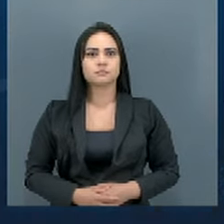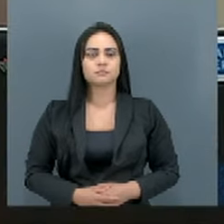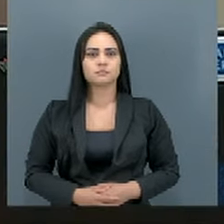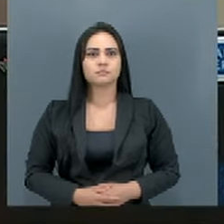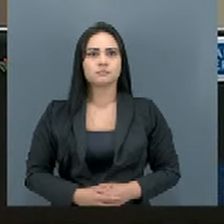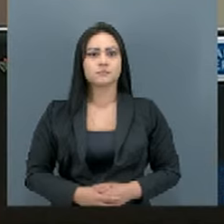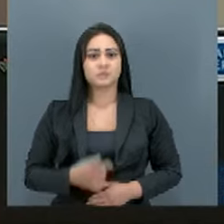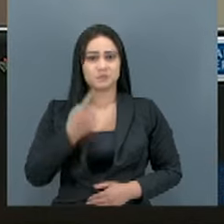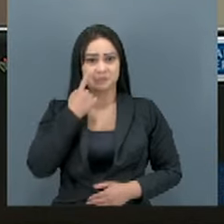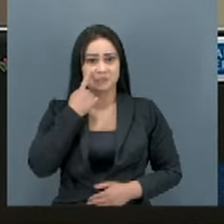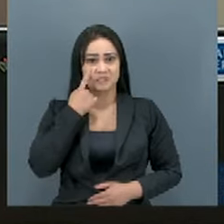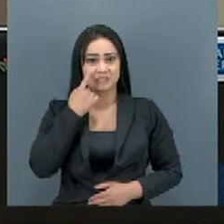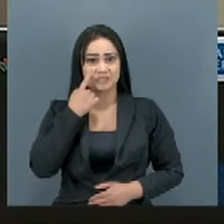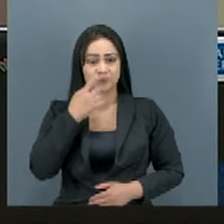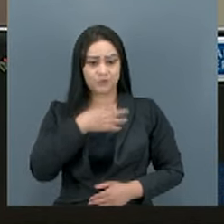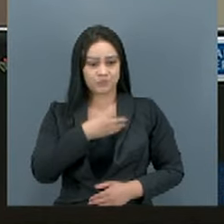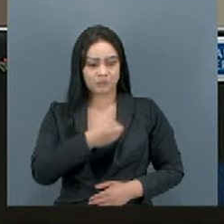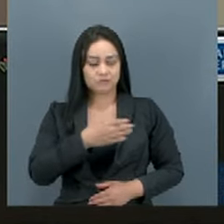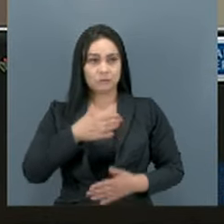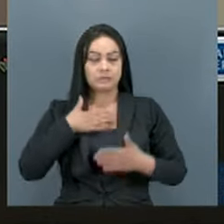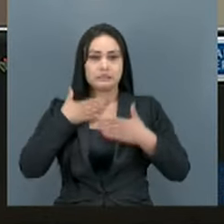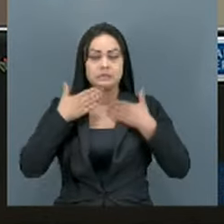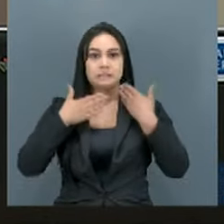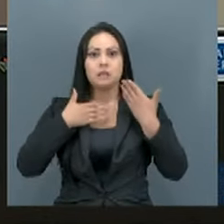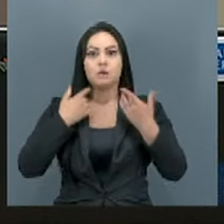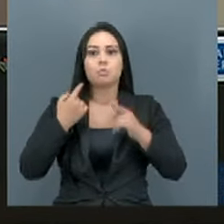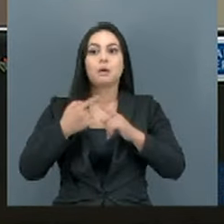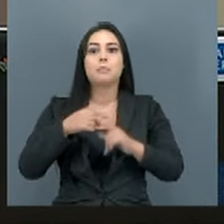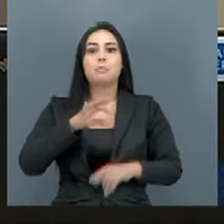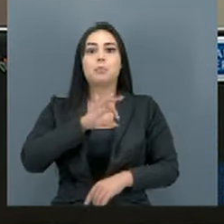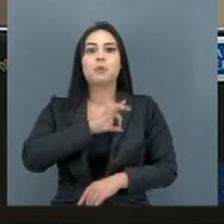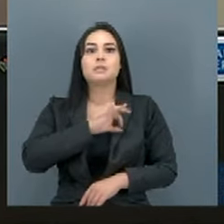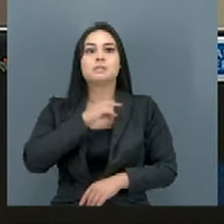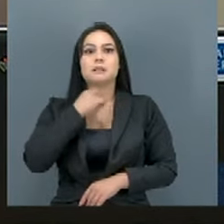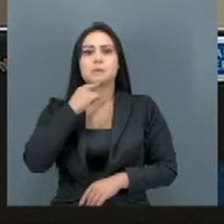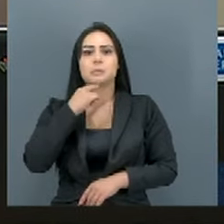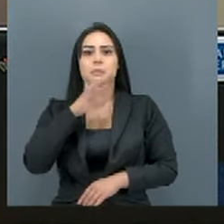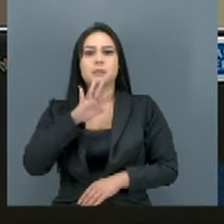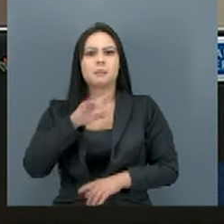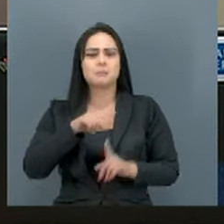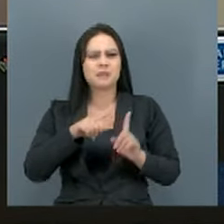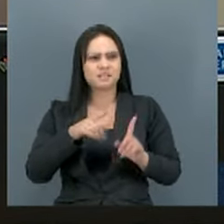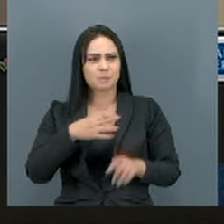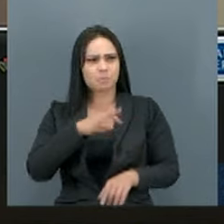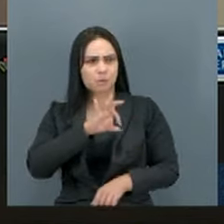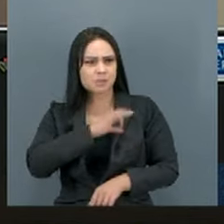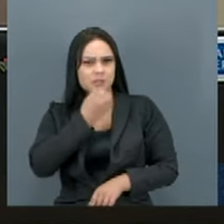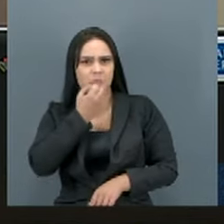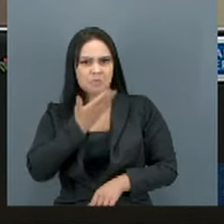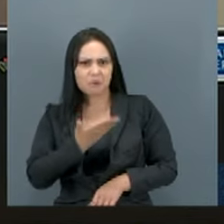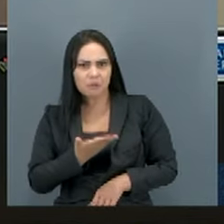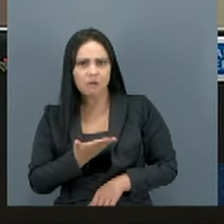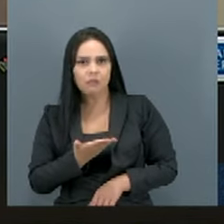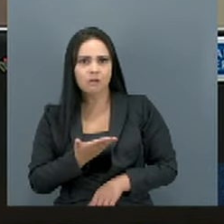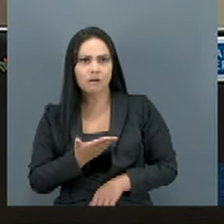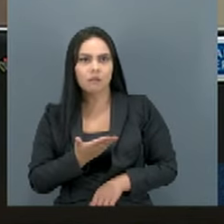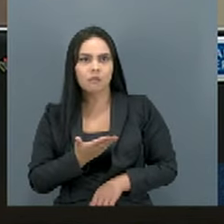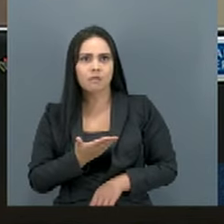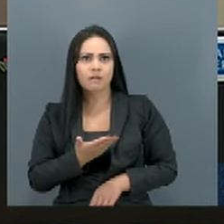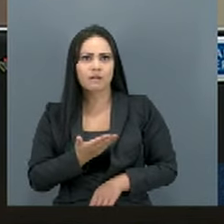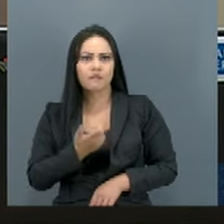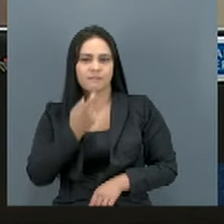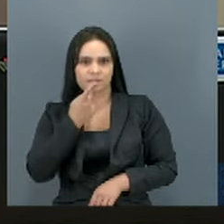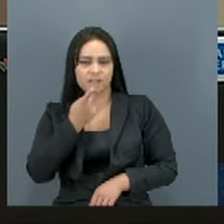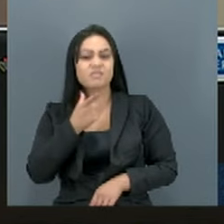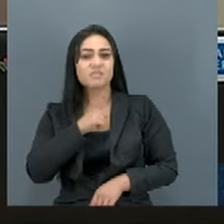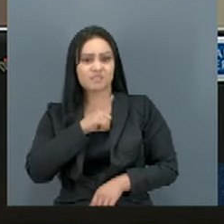Vocês ouviram o garoto assustado porque é polícia. Ele questiona com a mãe, mas a polícia não é boazinha. E ela dá desculpa e ele fala,